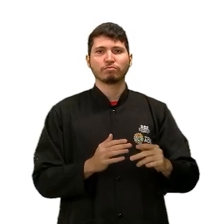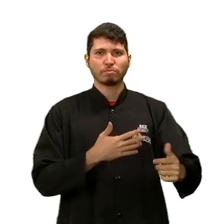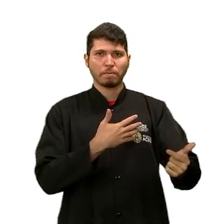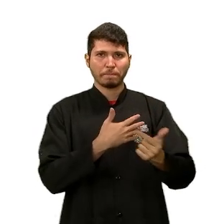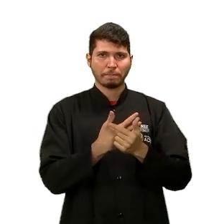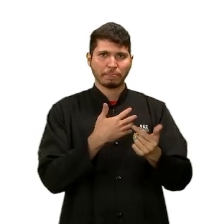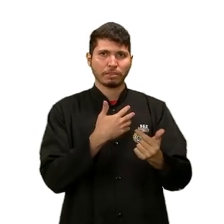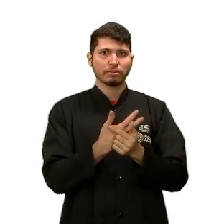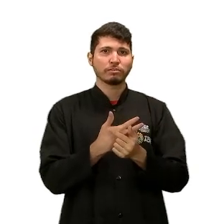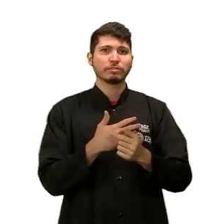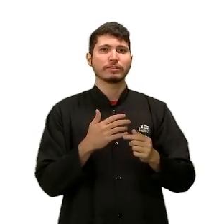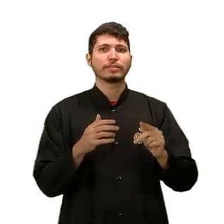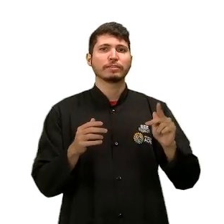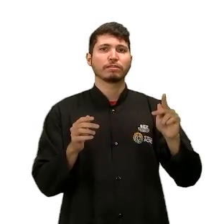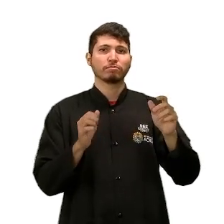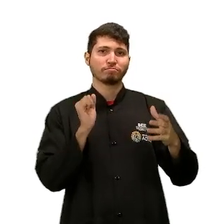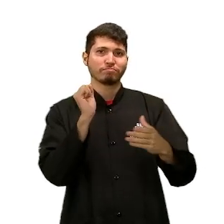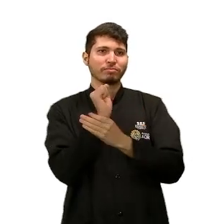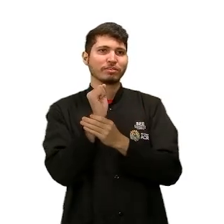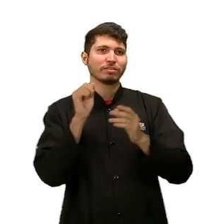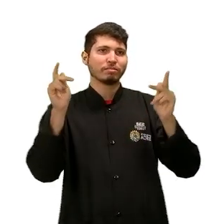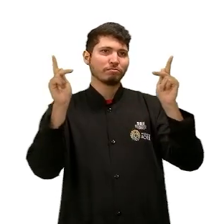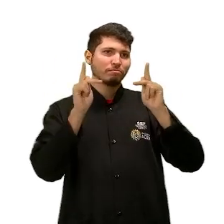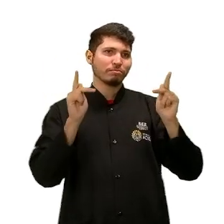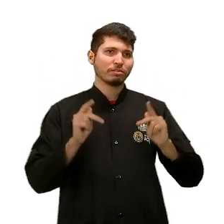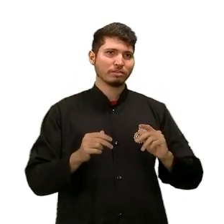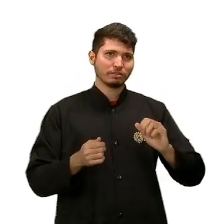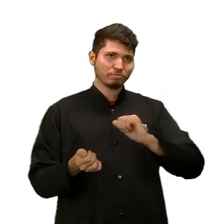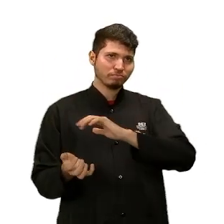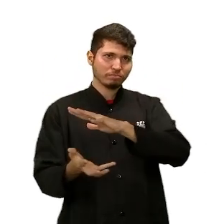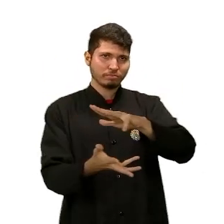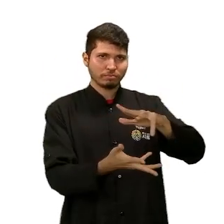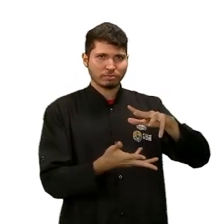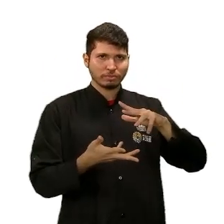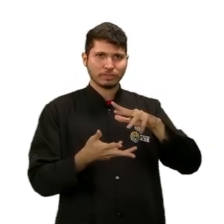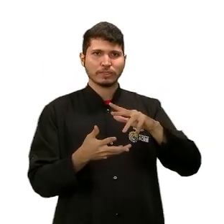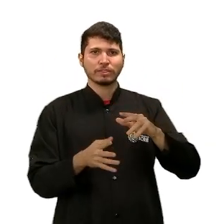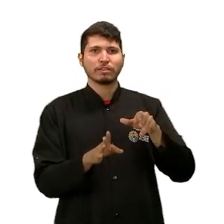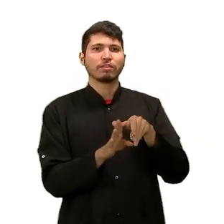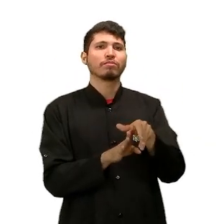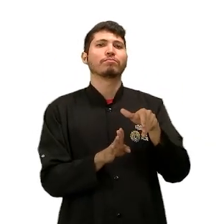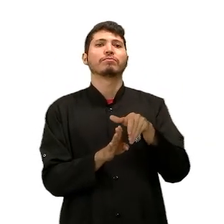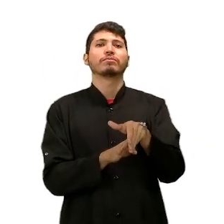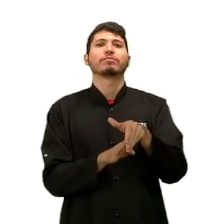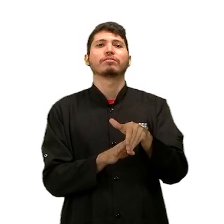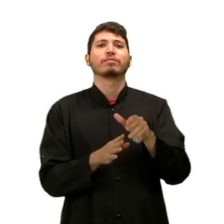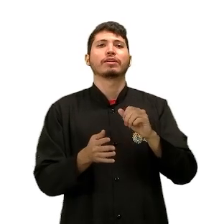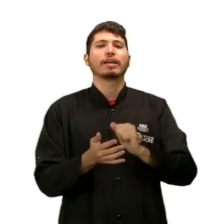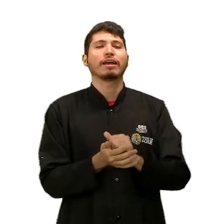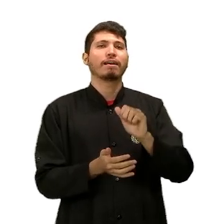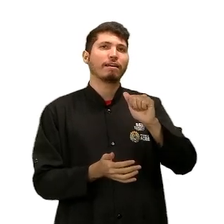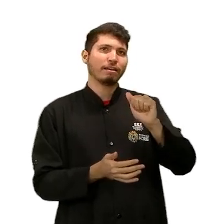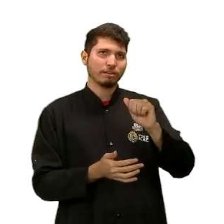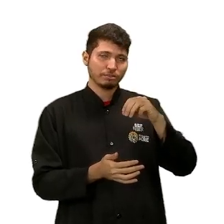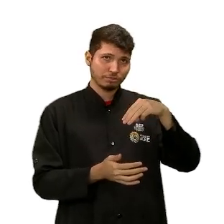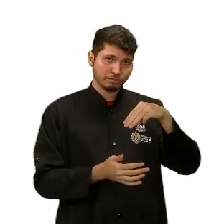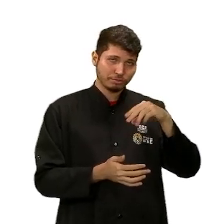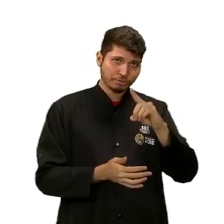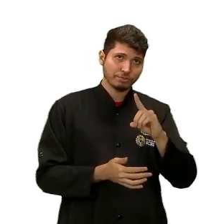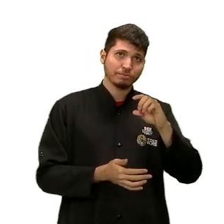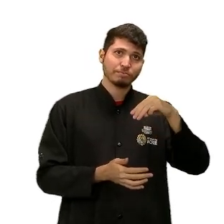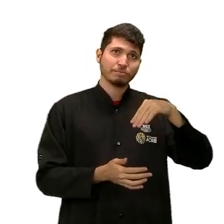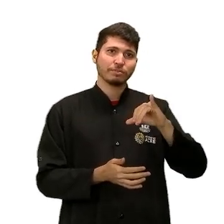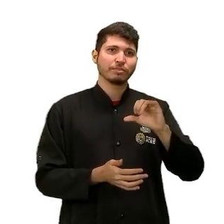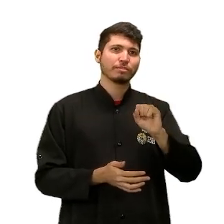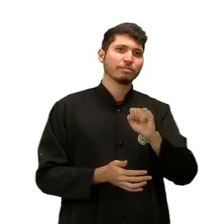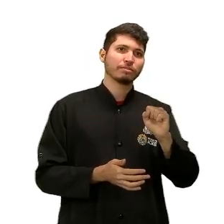internacionais, além de recomendar a admissão de novos membros à Assembleia Geral e aprovar mudanças na Carta das Nações